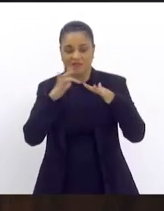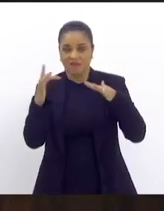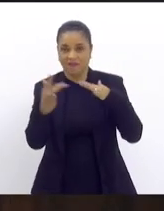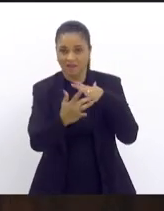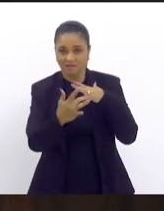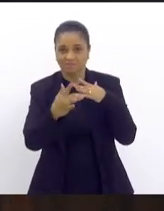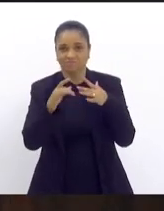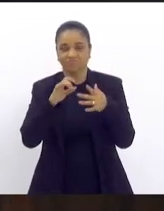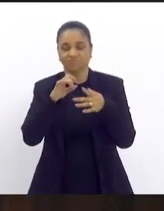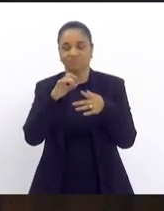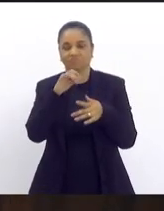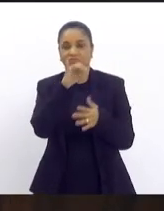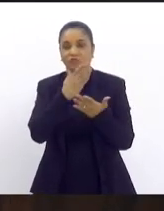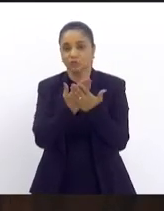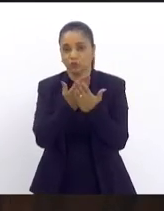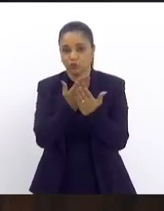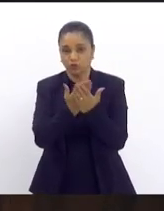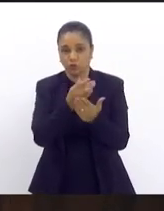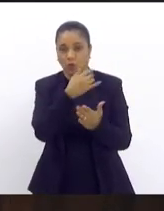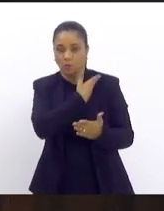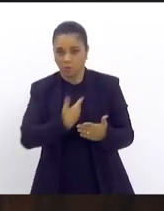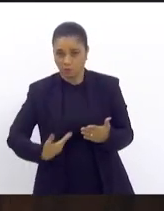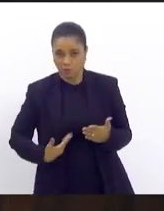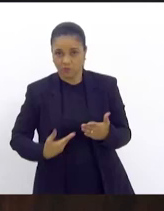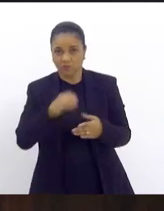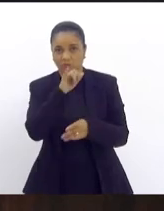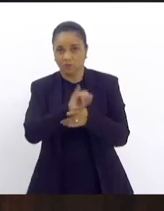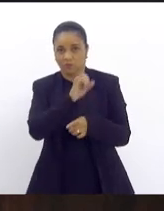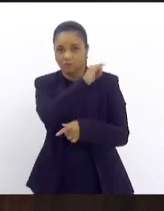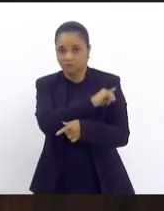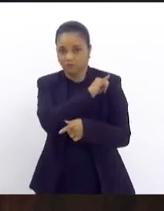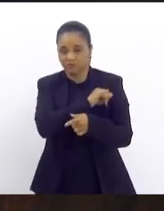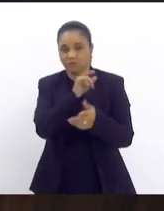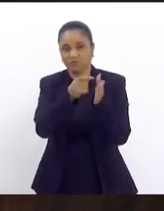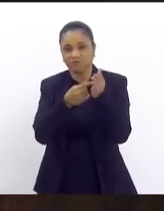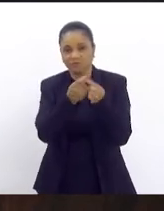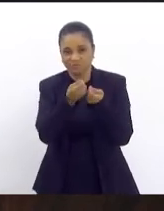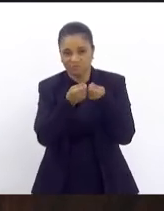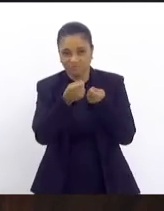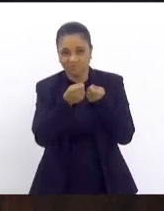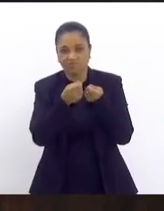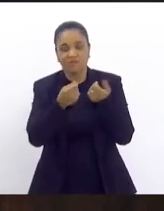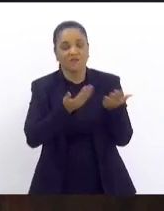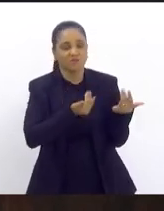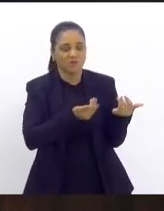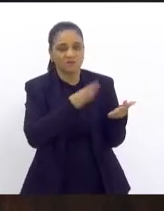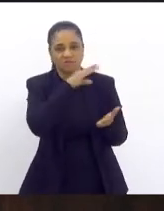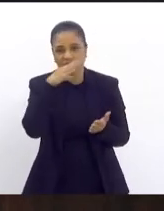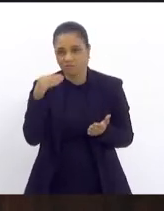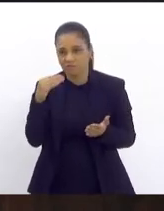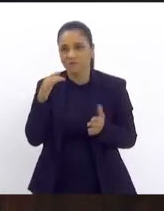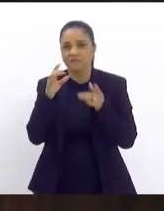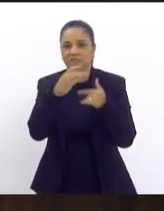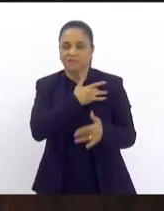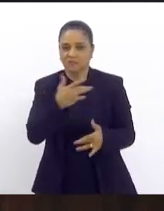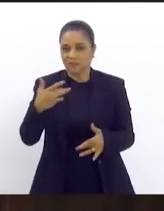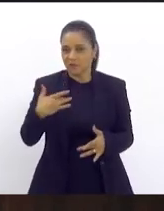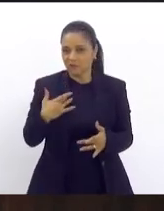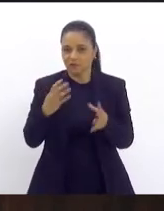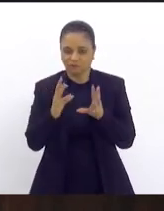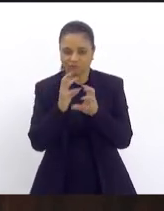Janeiro. Pendente de parecer das comissões de Constituição e Justiça, assuntos da criança, adolescente e do idoso, de saúde, educação,